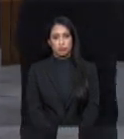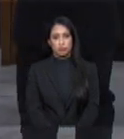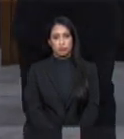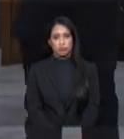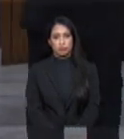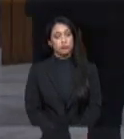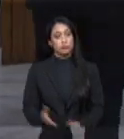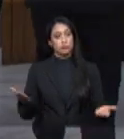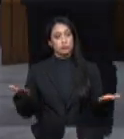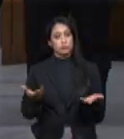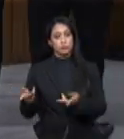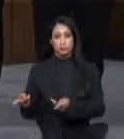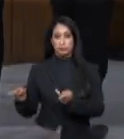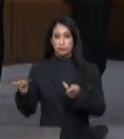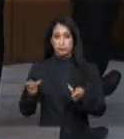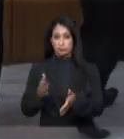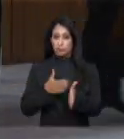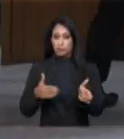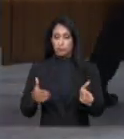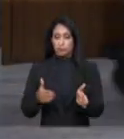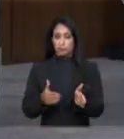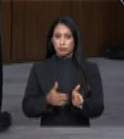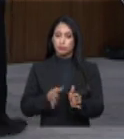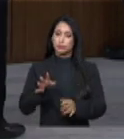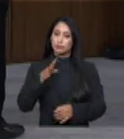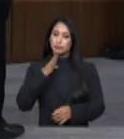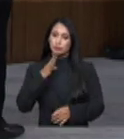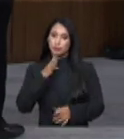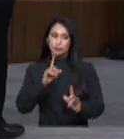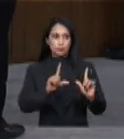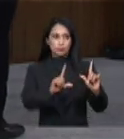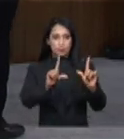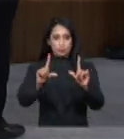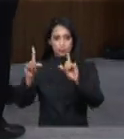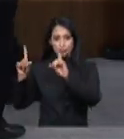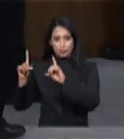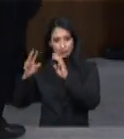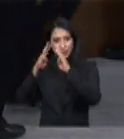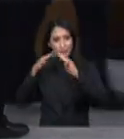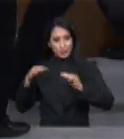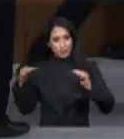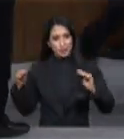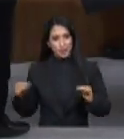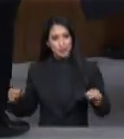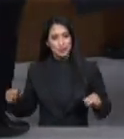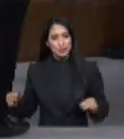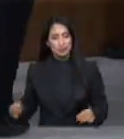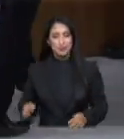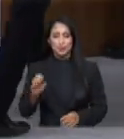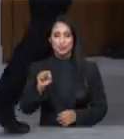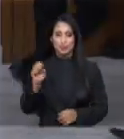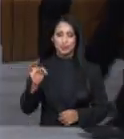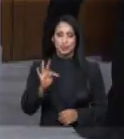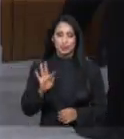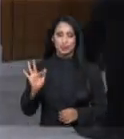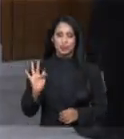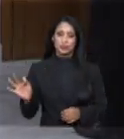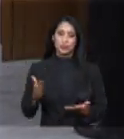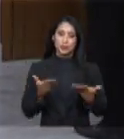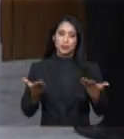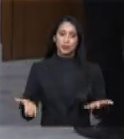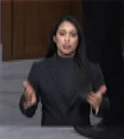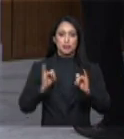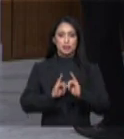Agora convidamos a todos para conhecerem as novas instalações do Museu do Supremo Tribunal Federal. Com a devida